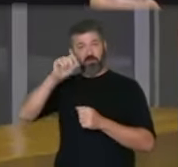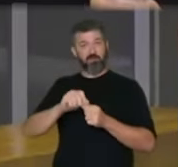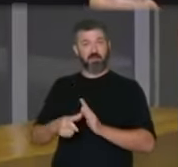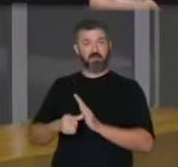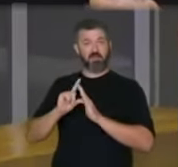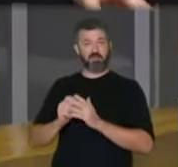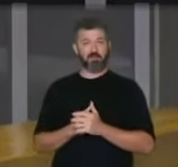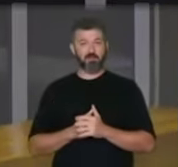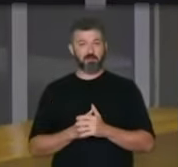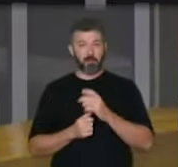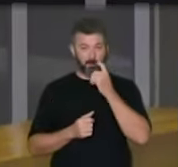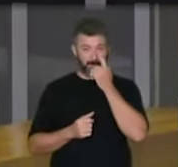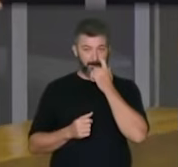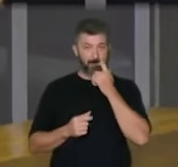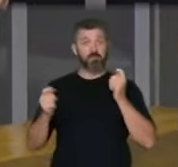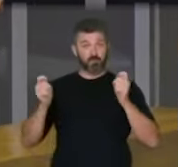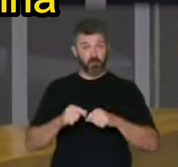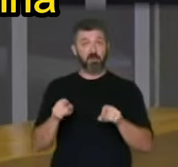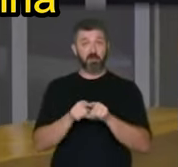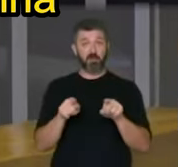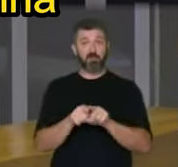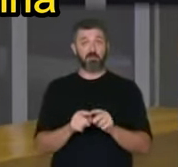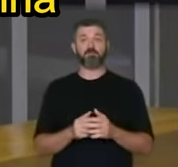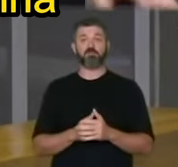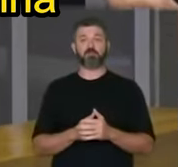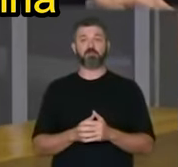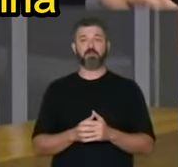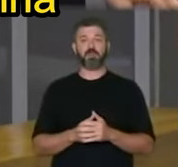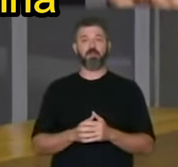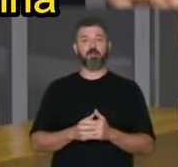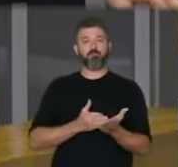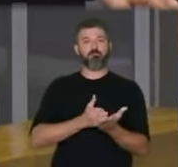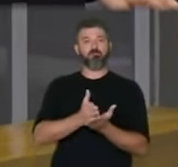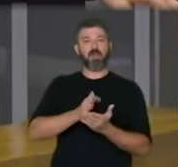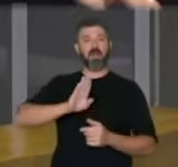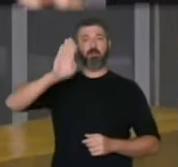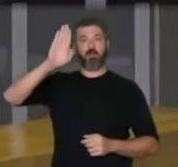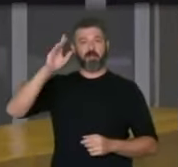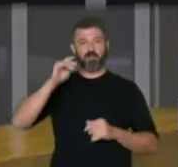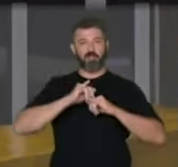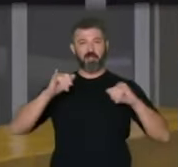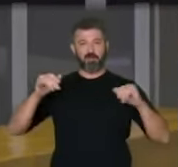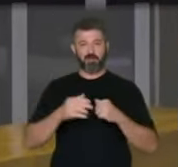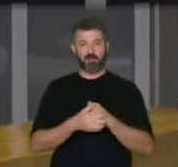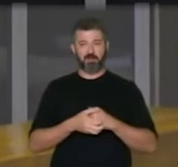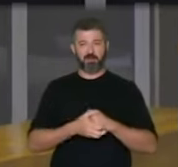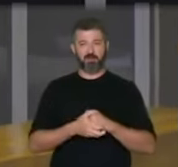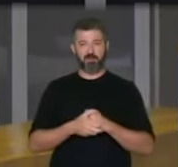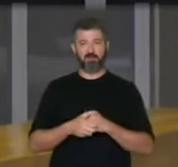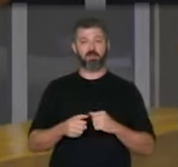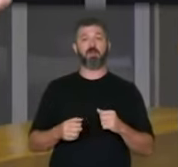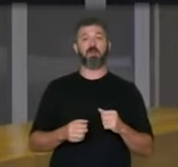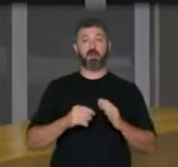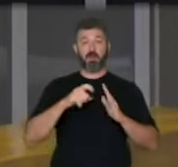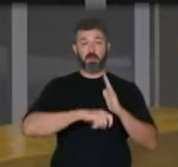população. É competente também para não cumprir suas promessas de campanha. Prometeu isenção do imposto